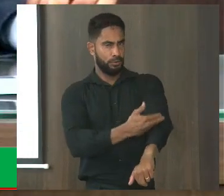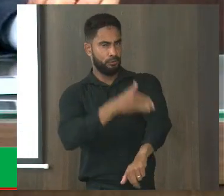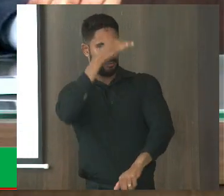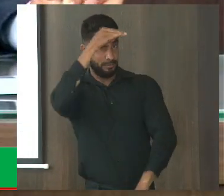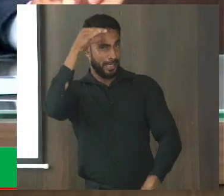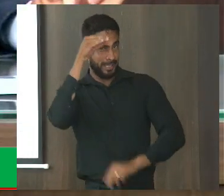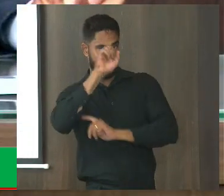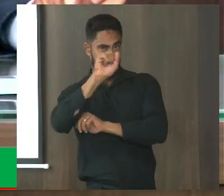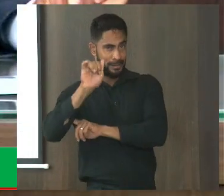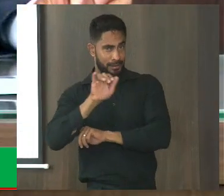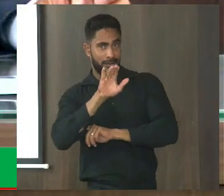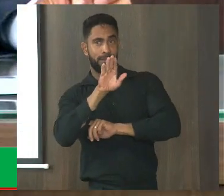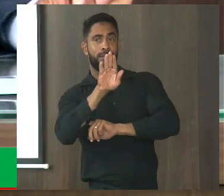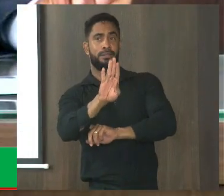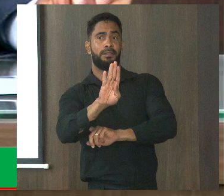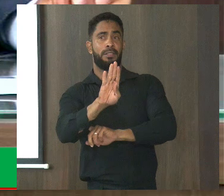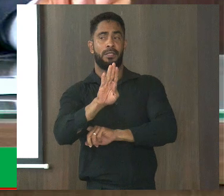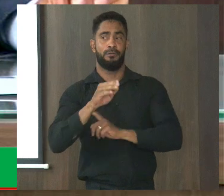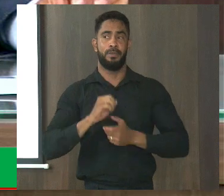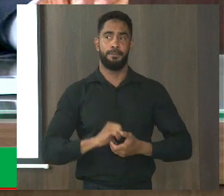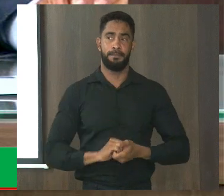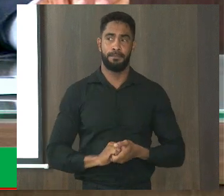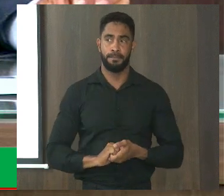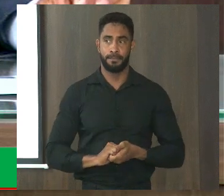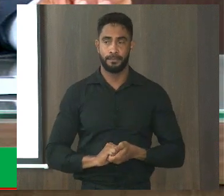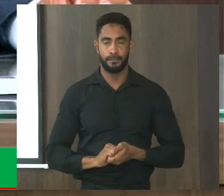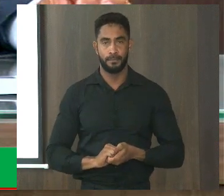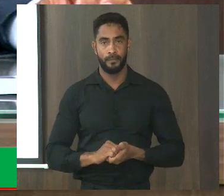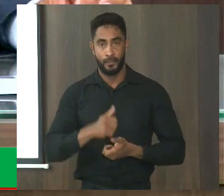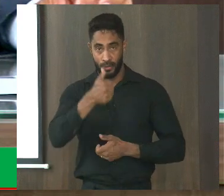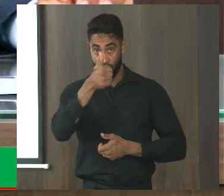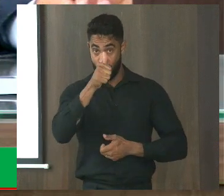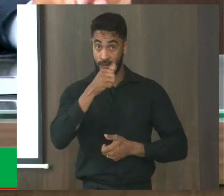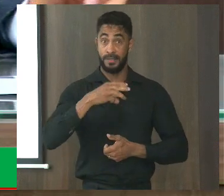da Câmara Municipal de Vereadores de Janaúba,